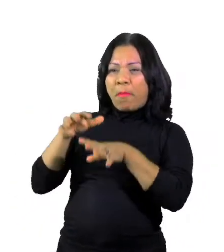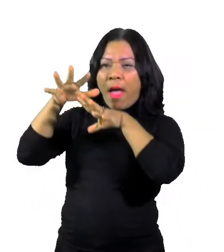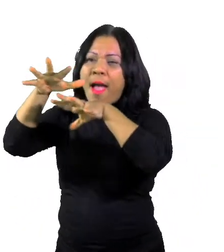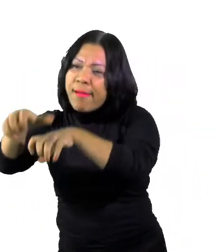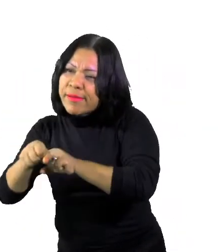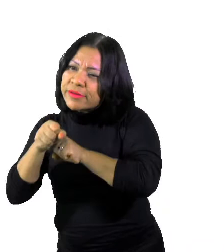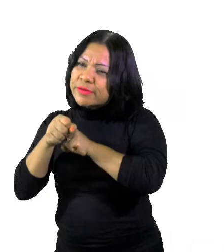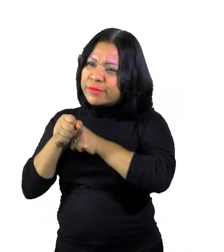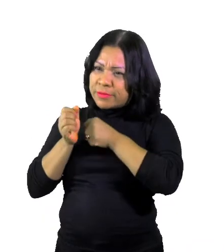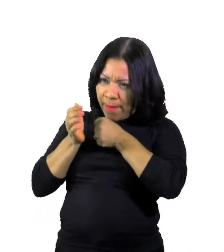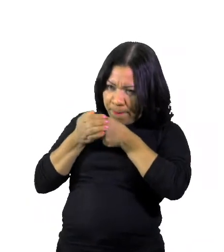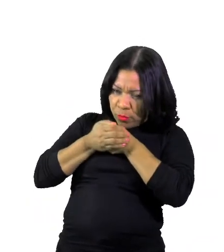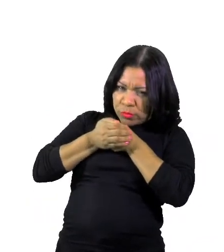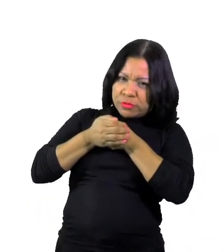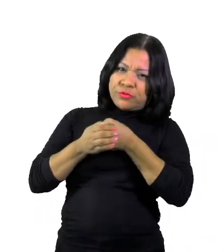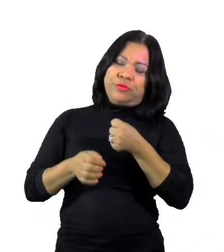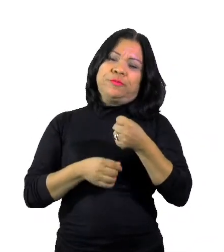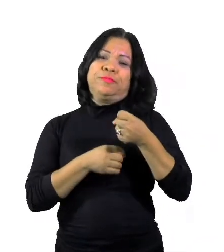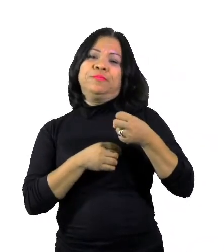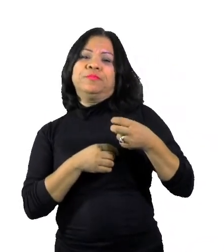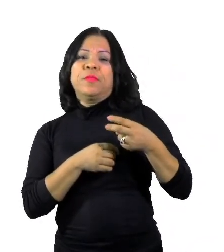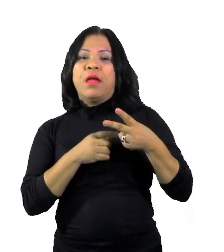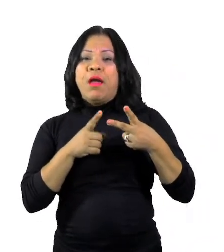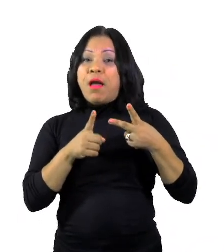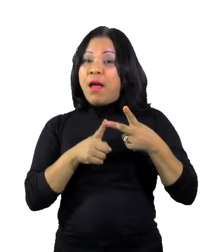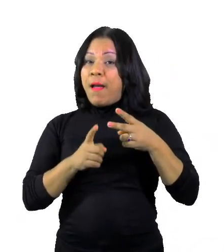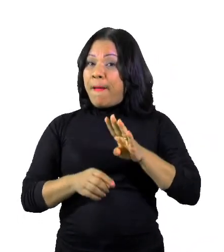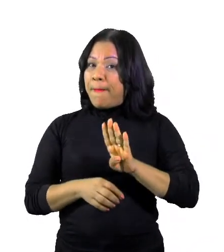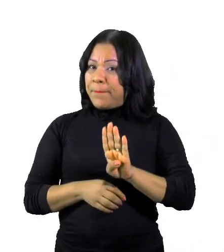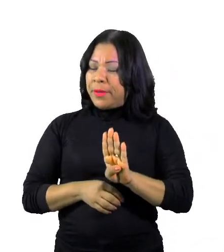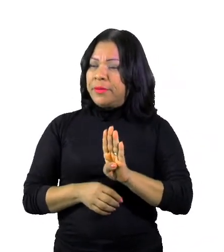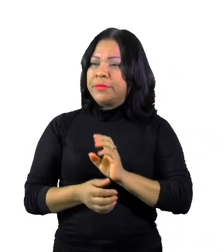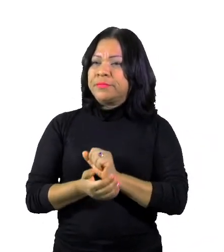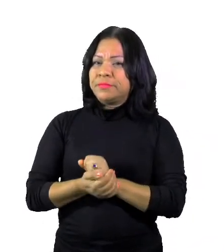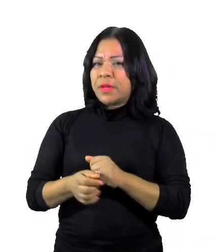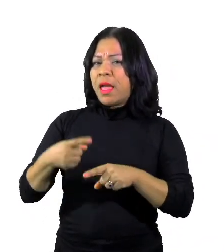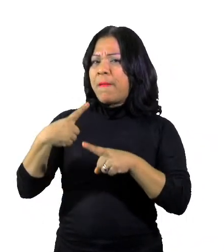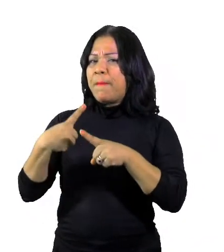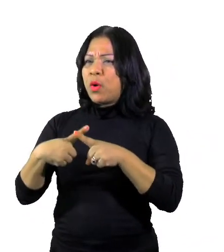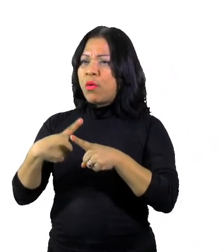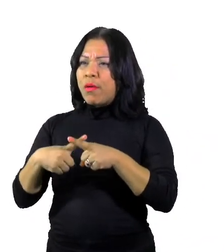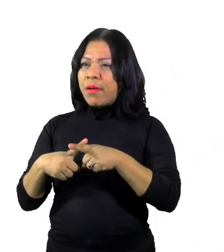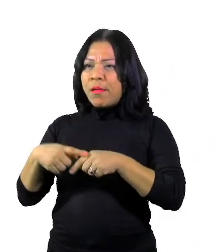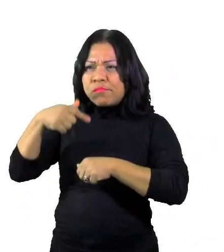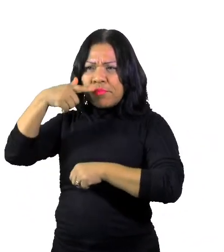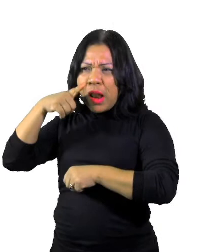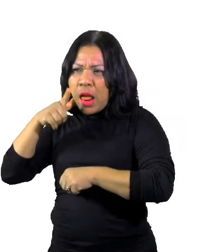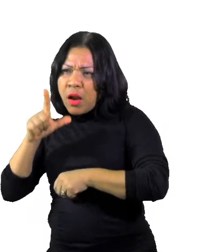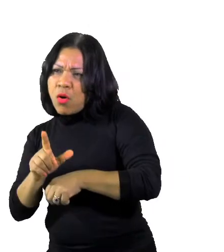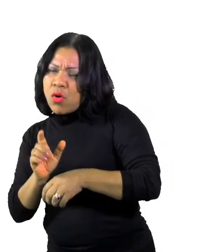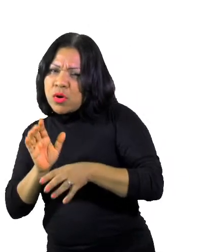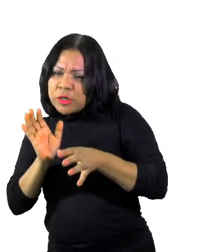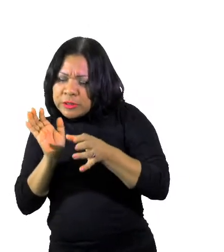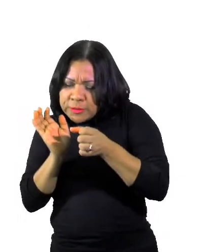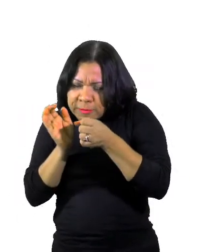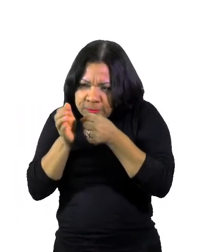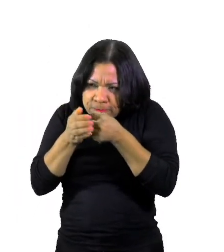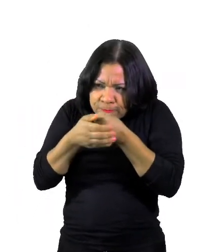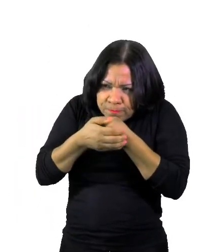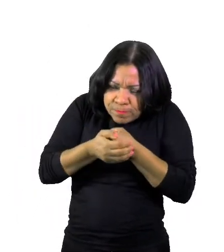Opção B, porque ela é capaz de se disfarçar na mata, andar